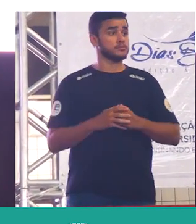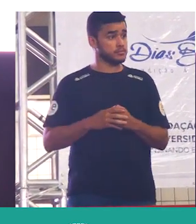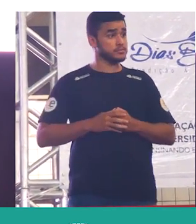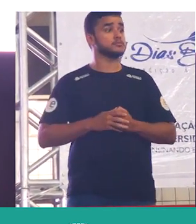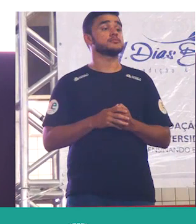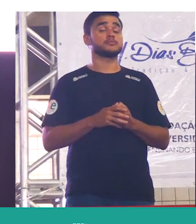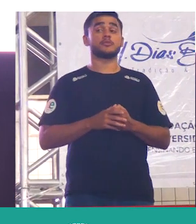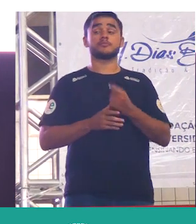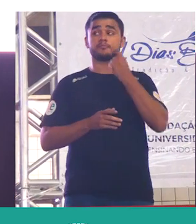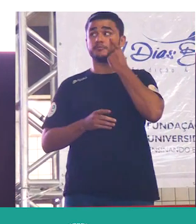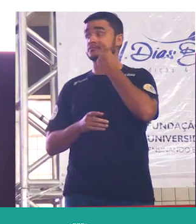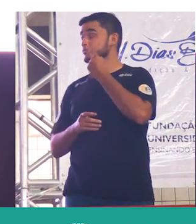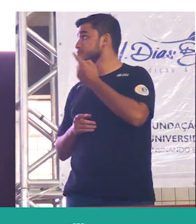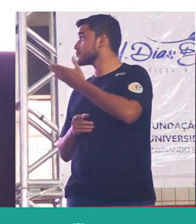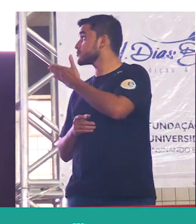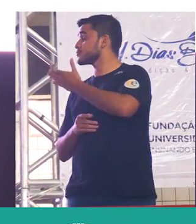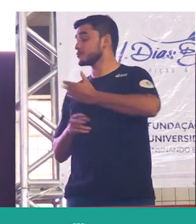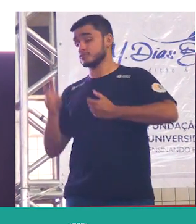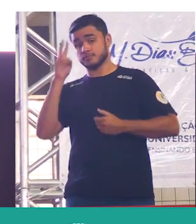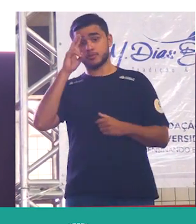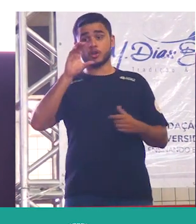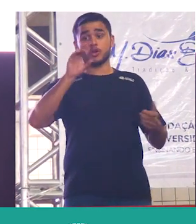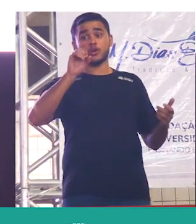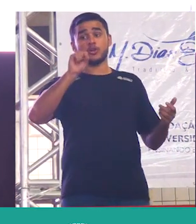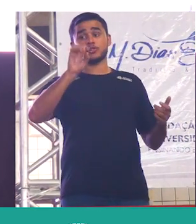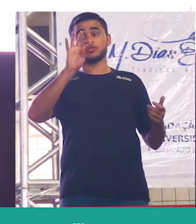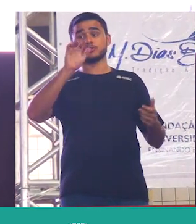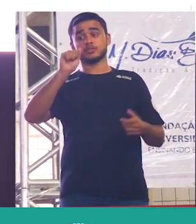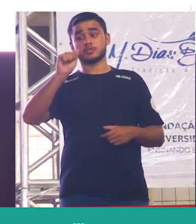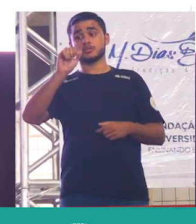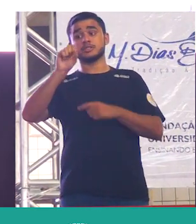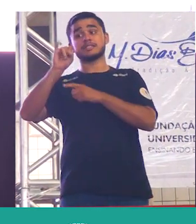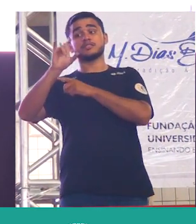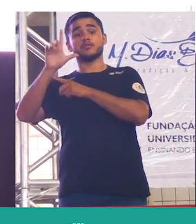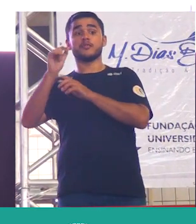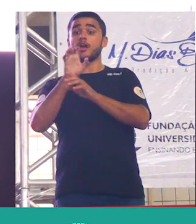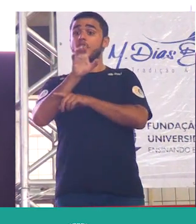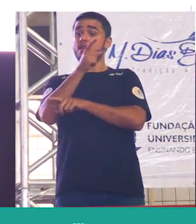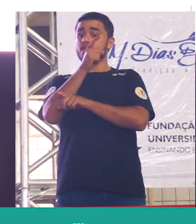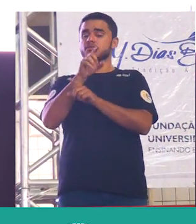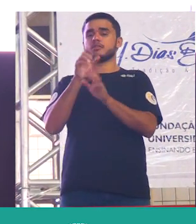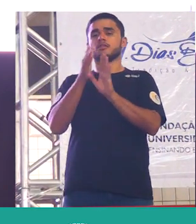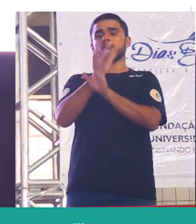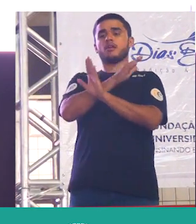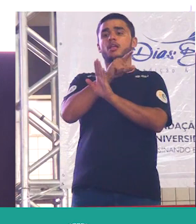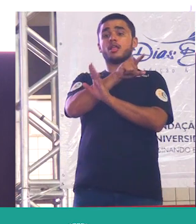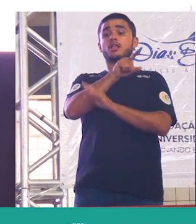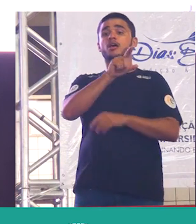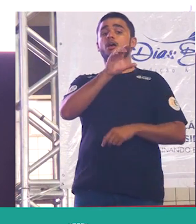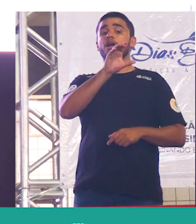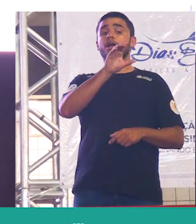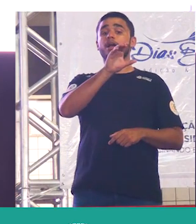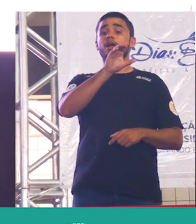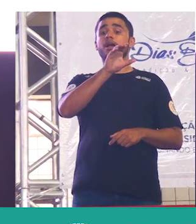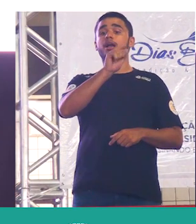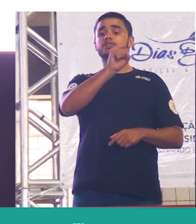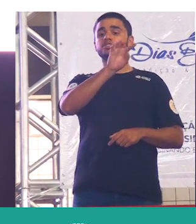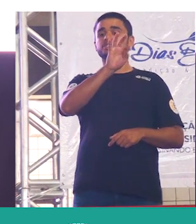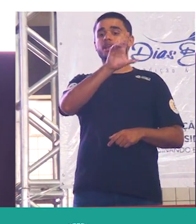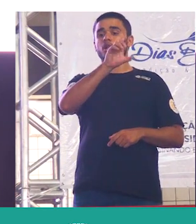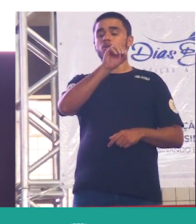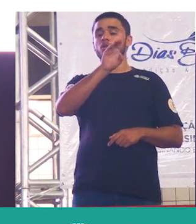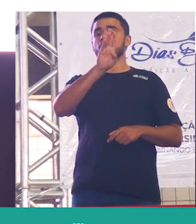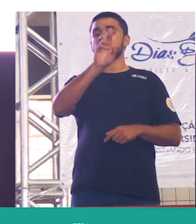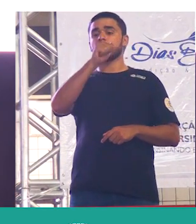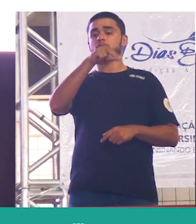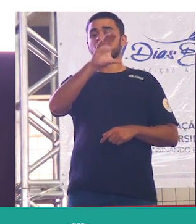que antecedeu Costa e Silva? Castelo Branco. Castelo Branco e Costa e Silva são